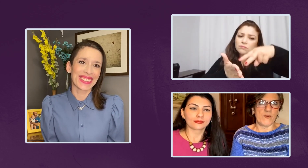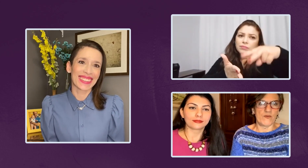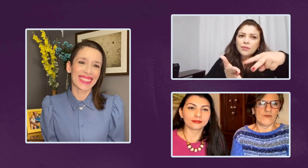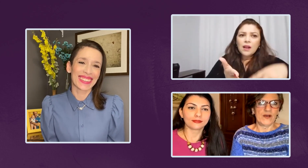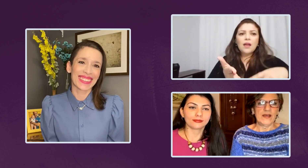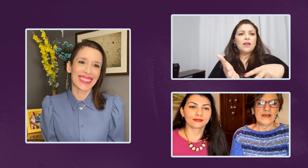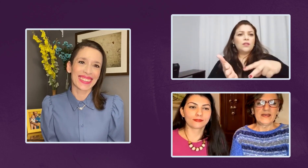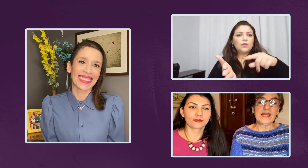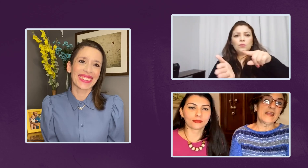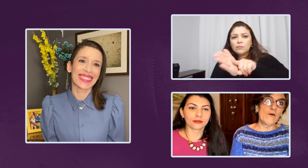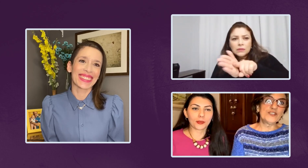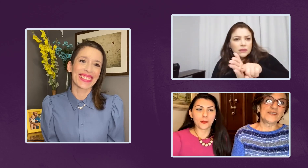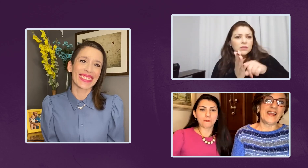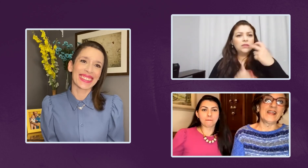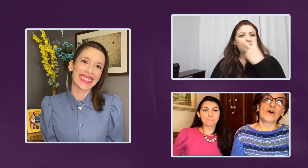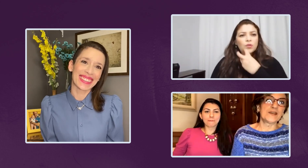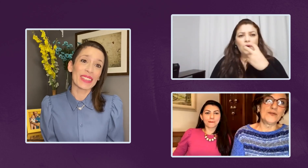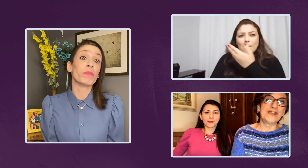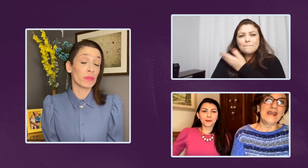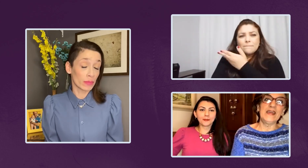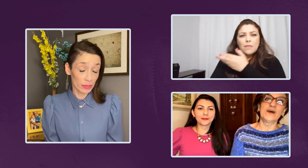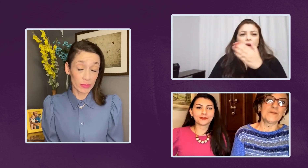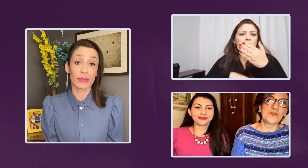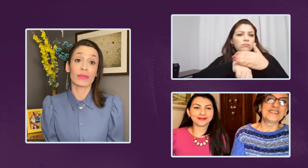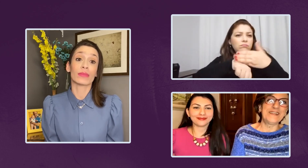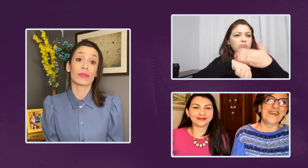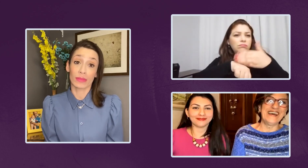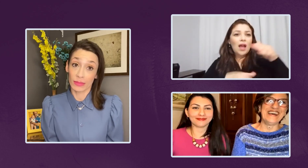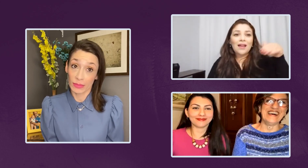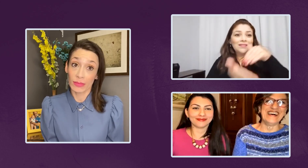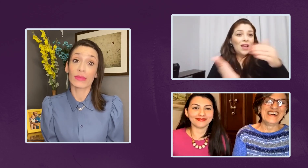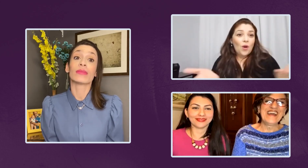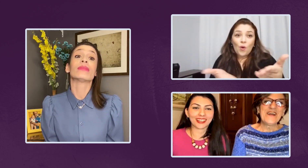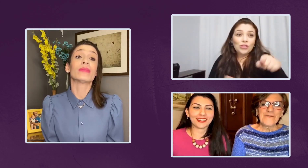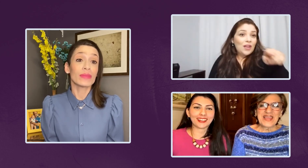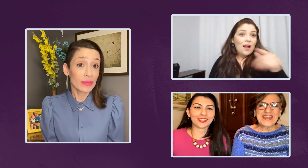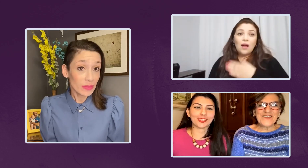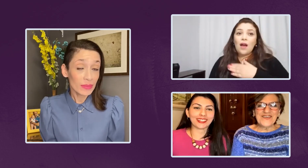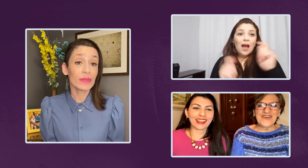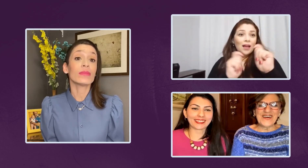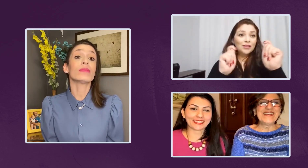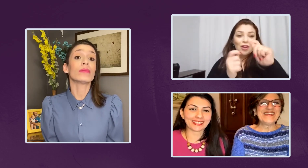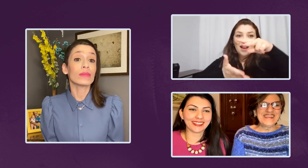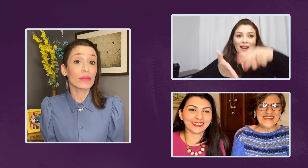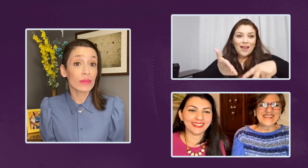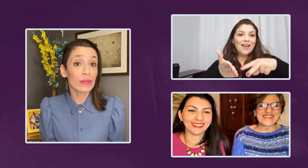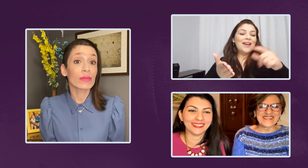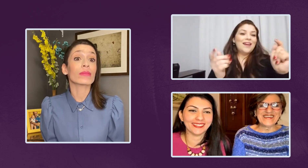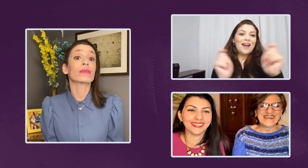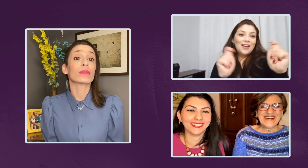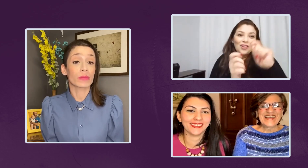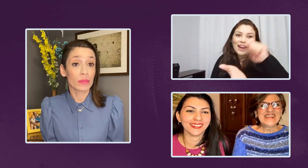bem bom. E que até hoje, né? Ela gosta muito de ler e gosta muito de escrever. Então,